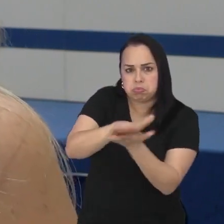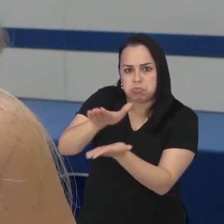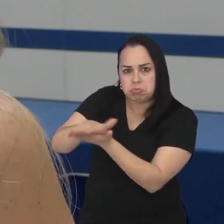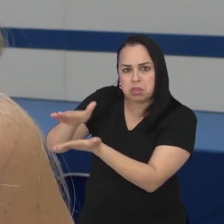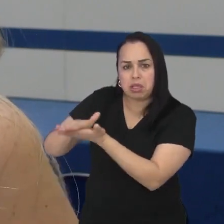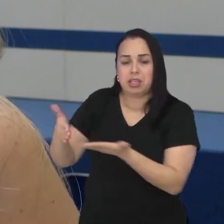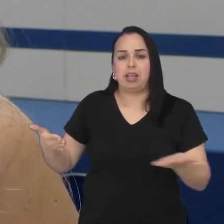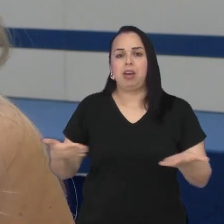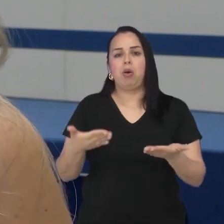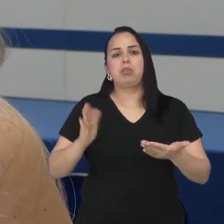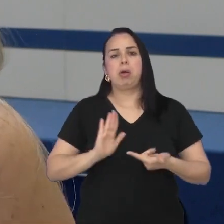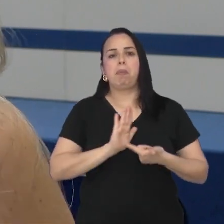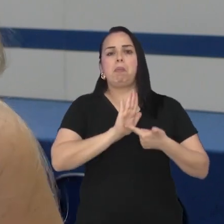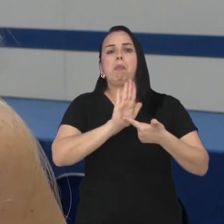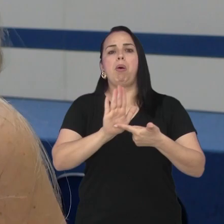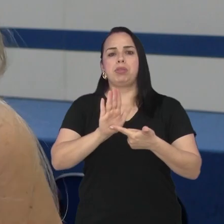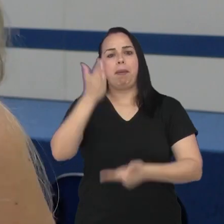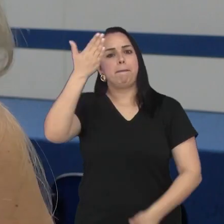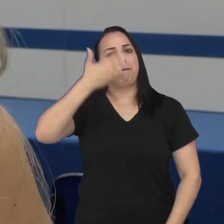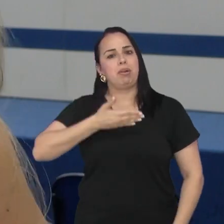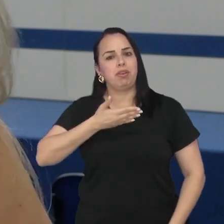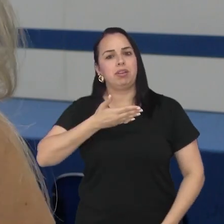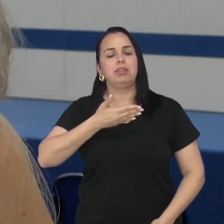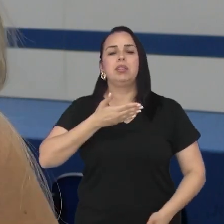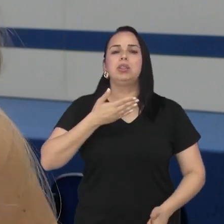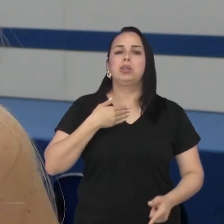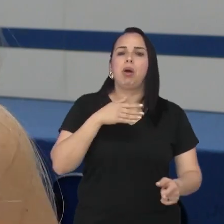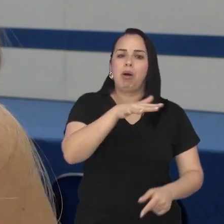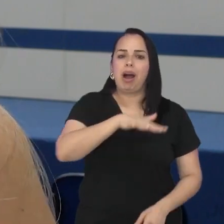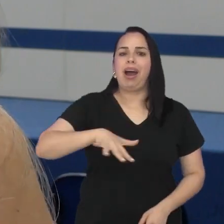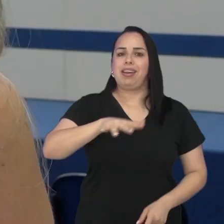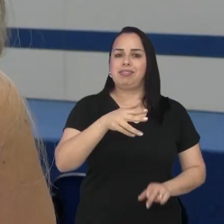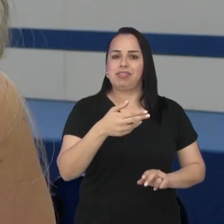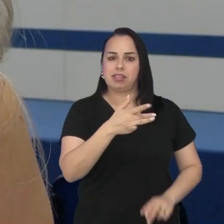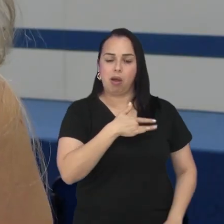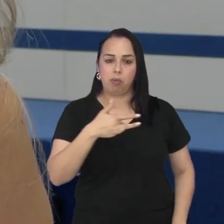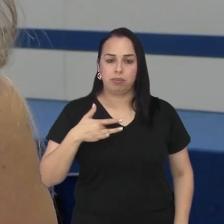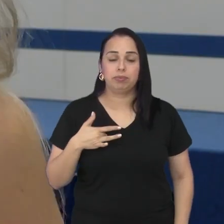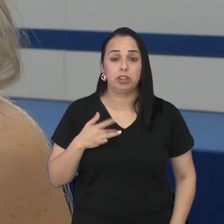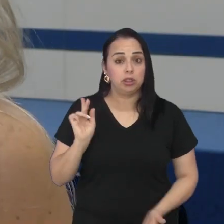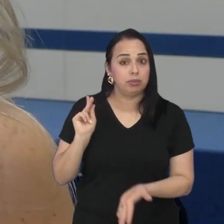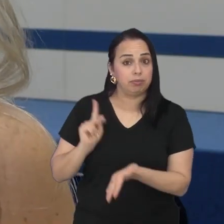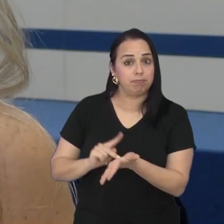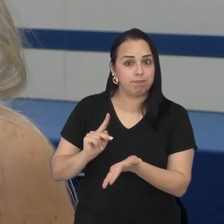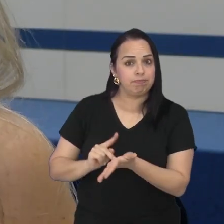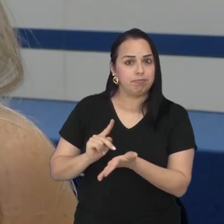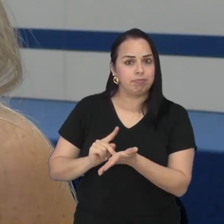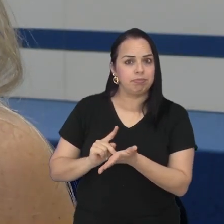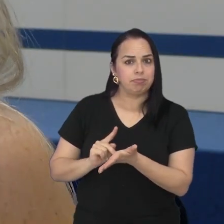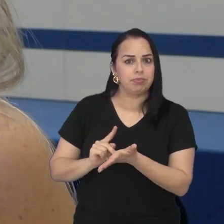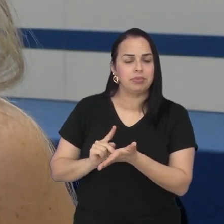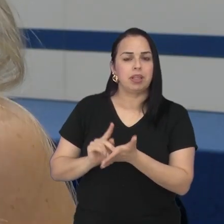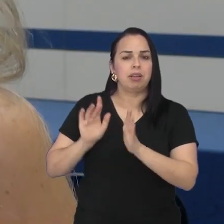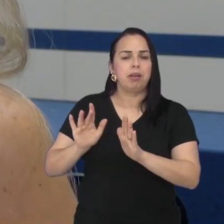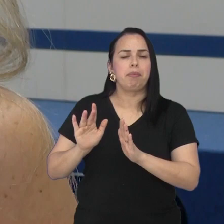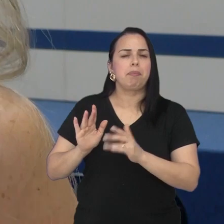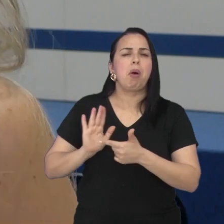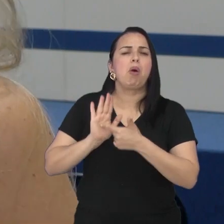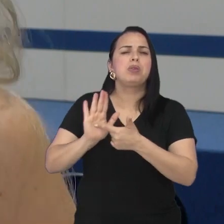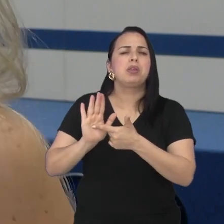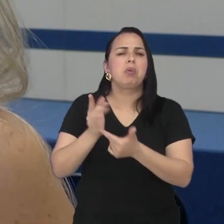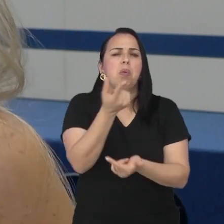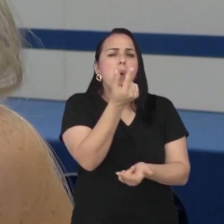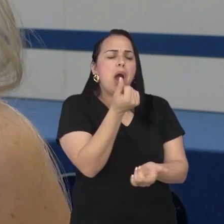de indicadores de prestação de serviços para a população, serviços de saúde. Isso, na verdade, representa aquilo que a gente entrega